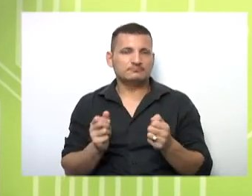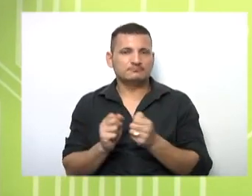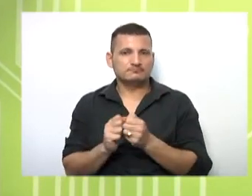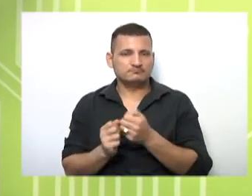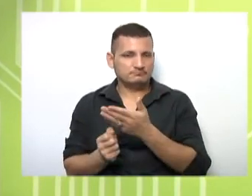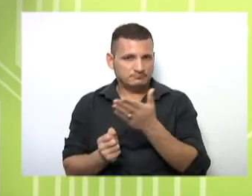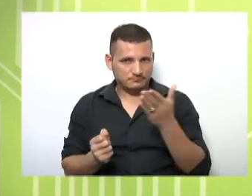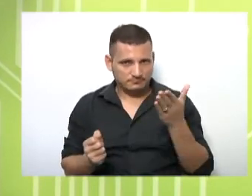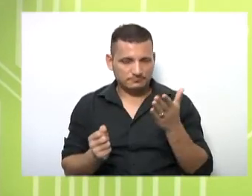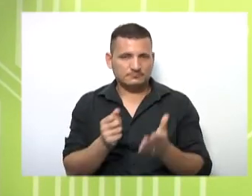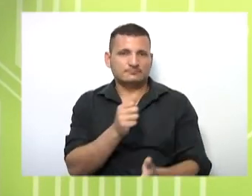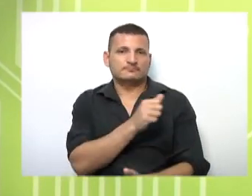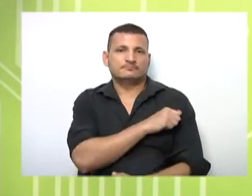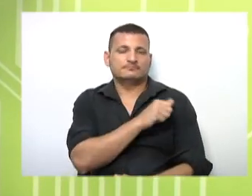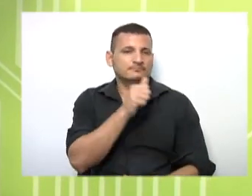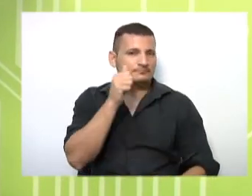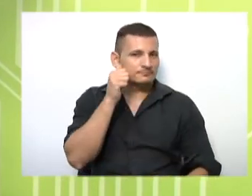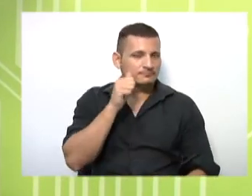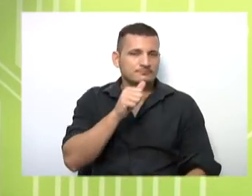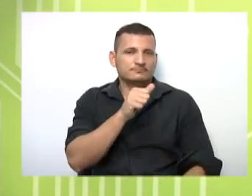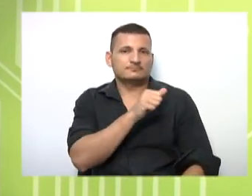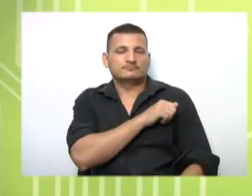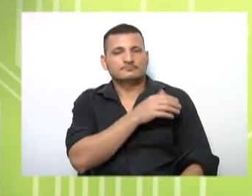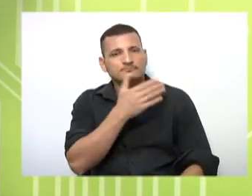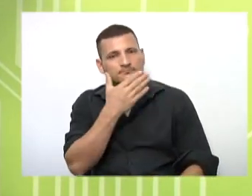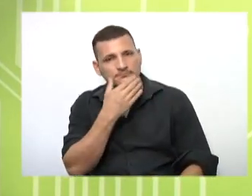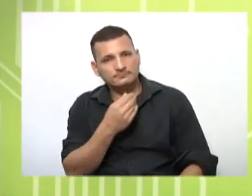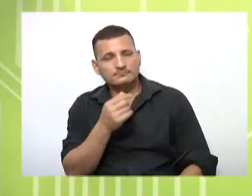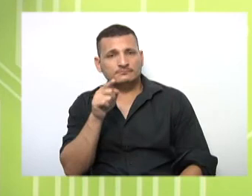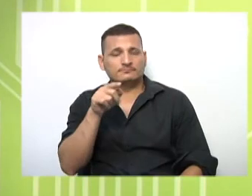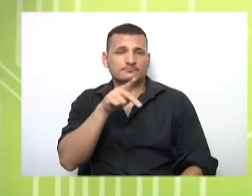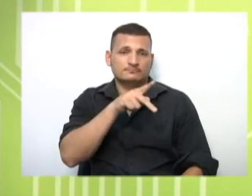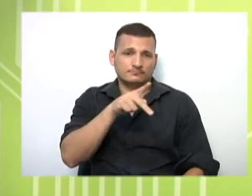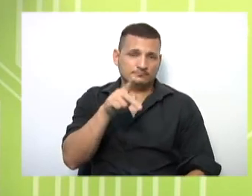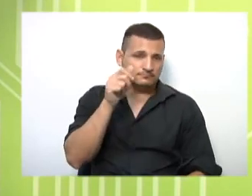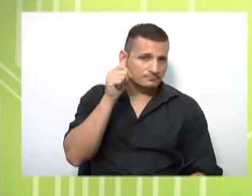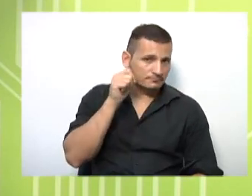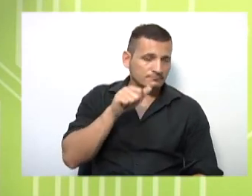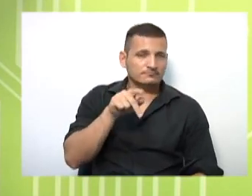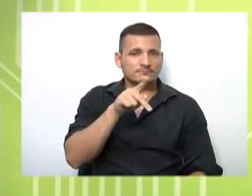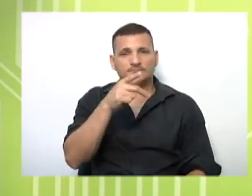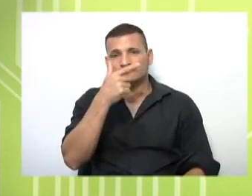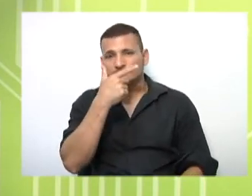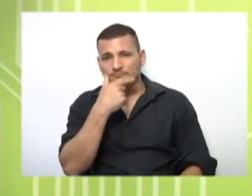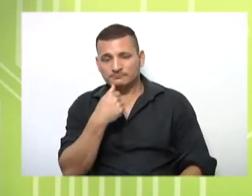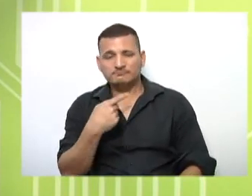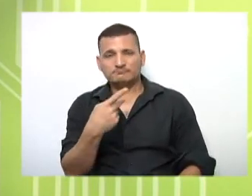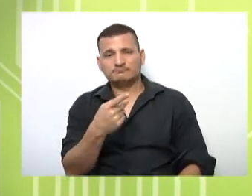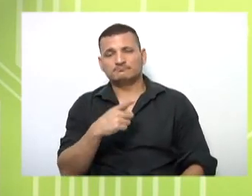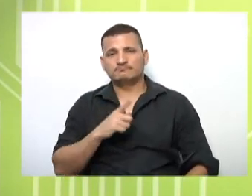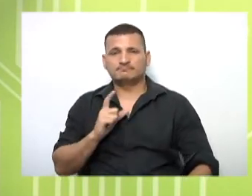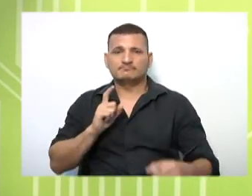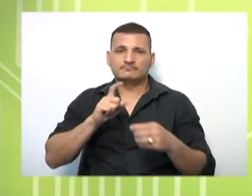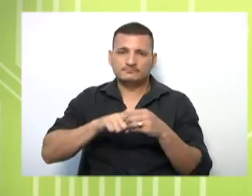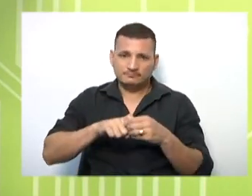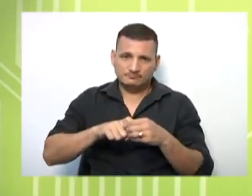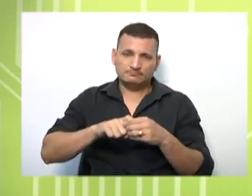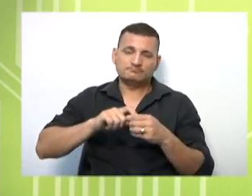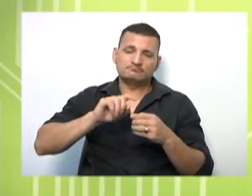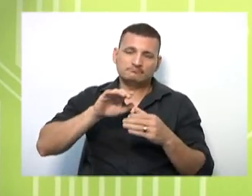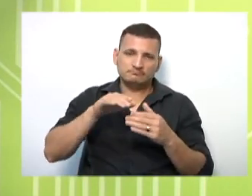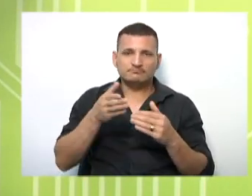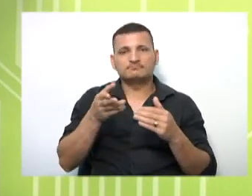você, aluno, aluna, com você, professor, professora presencial. Formamos uma parceria e continuaremos